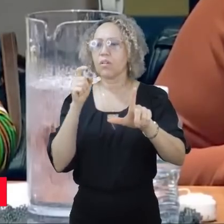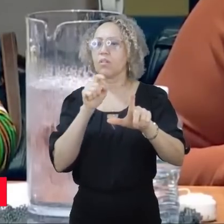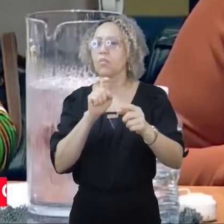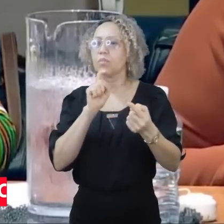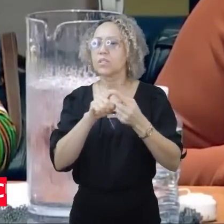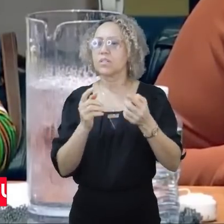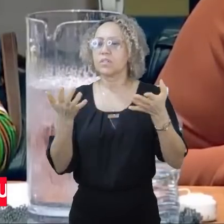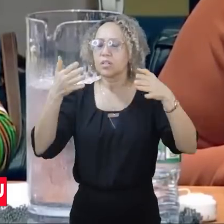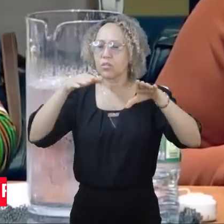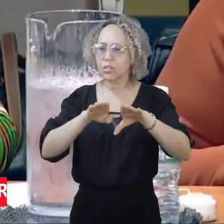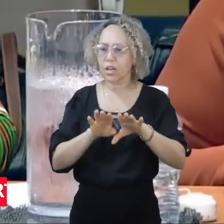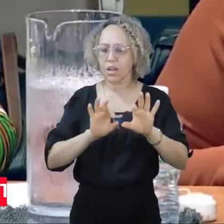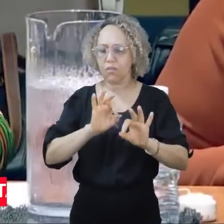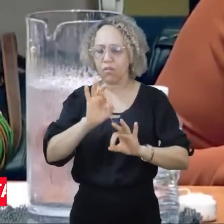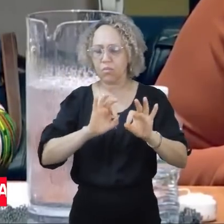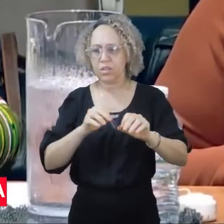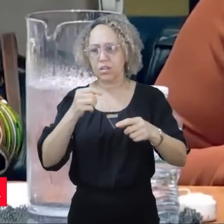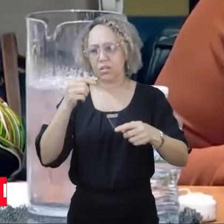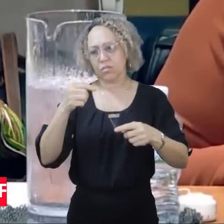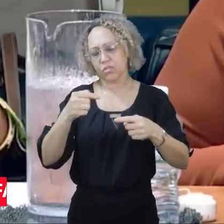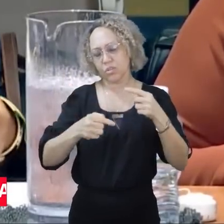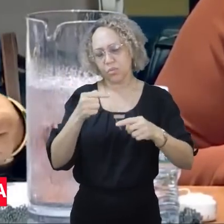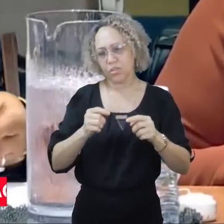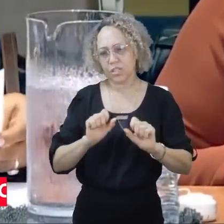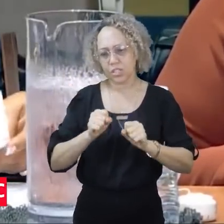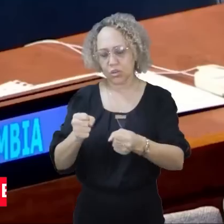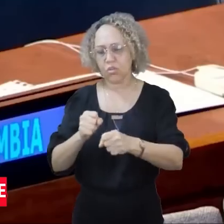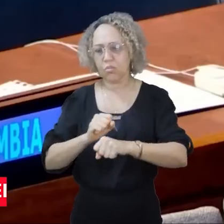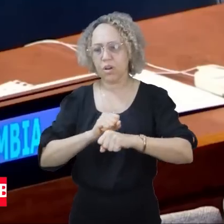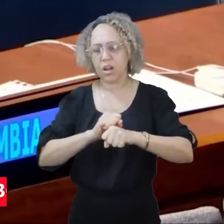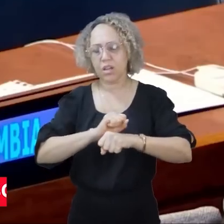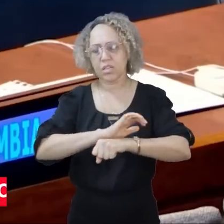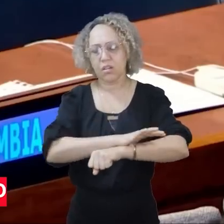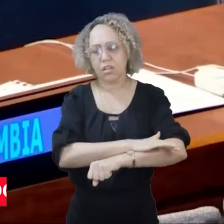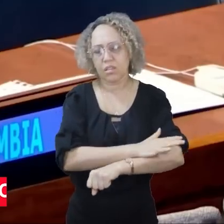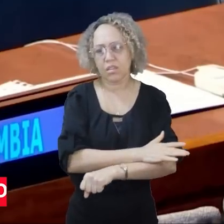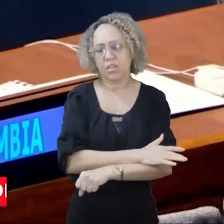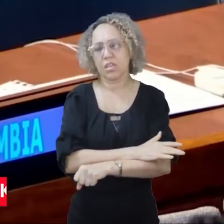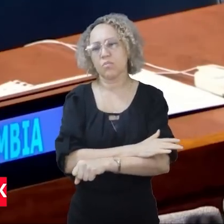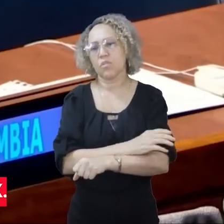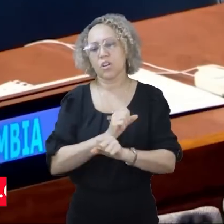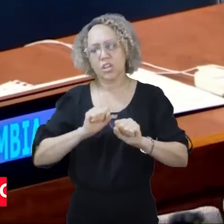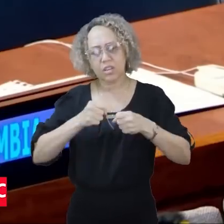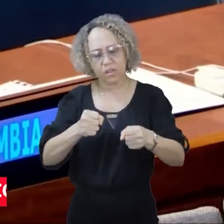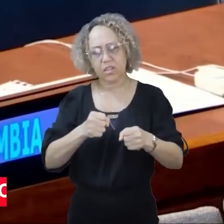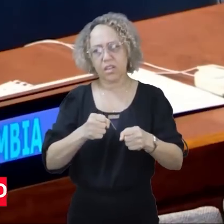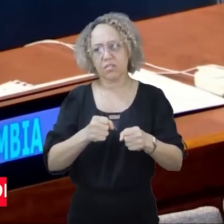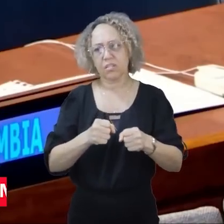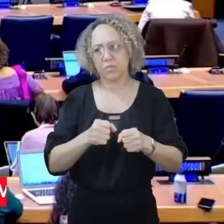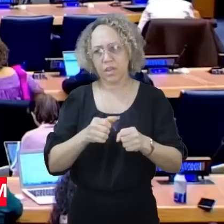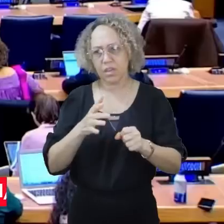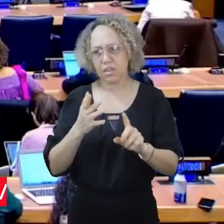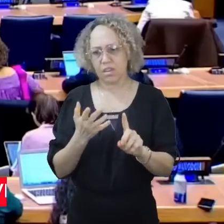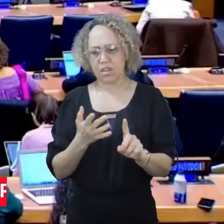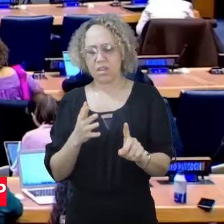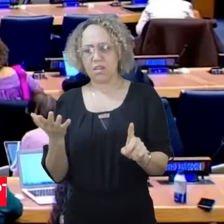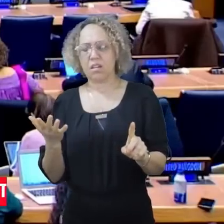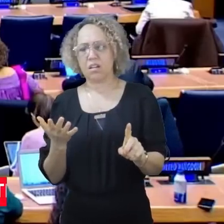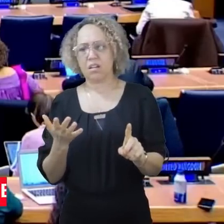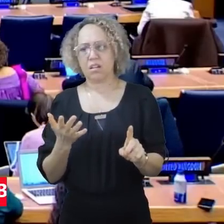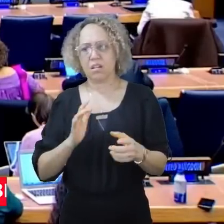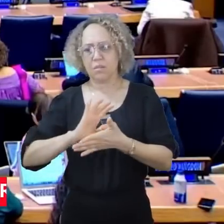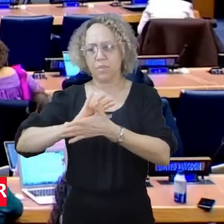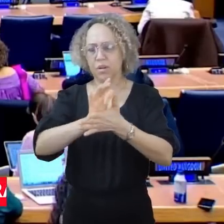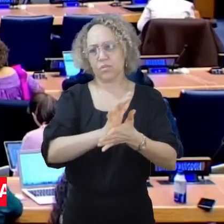formulação de políticas de combate ao racismo, à xenofobia e à discriminação, além de atuar no monitoramento